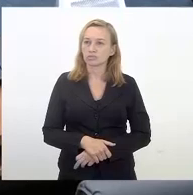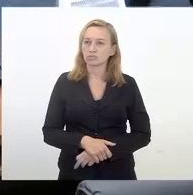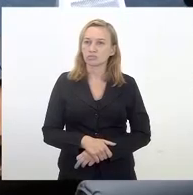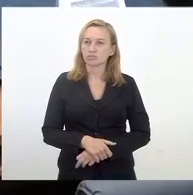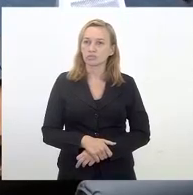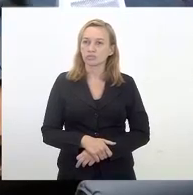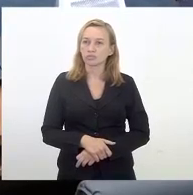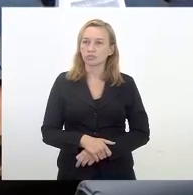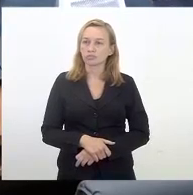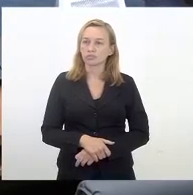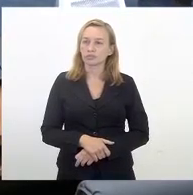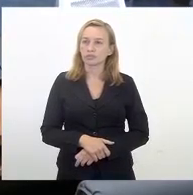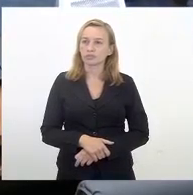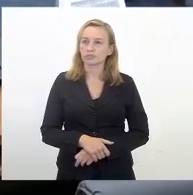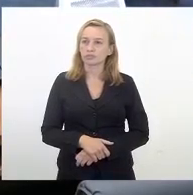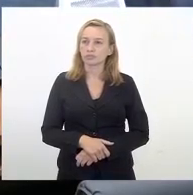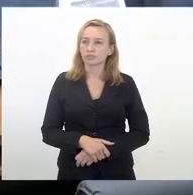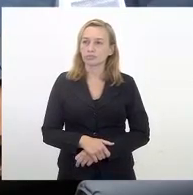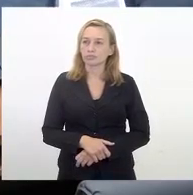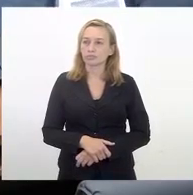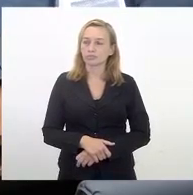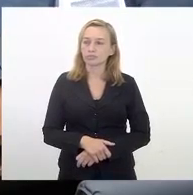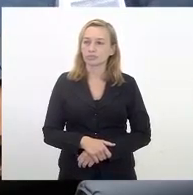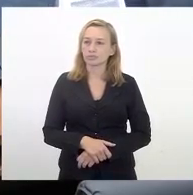eu já tô pra mim